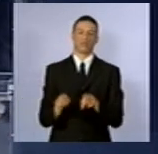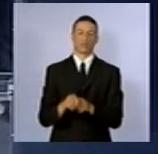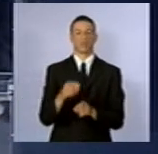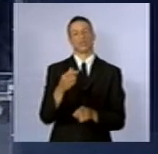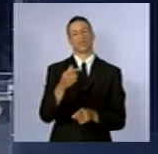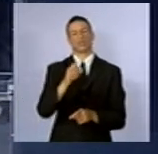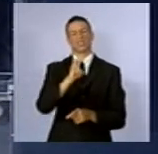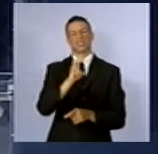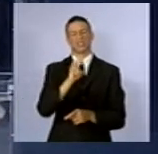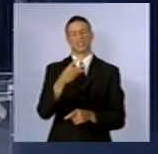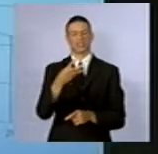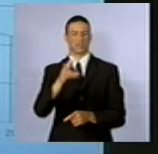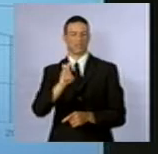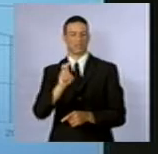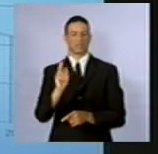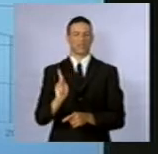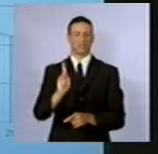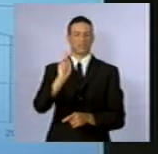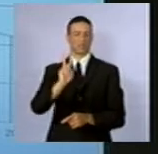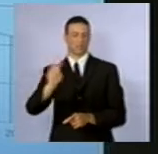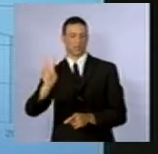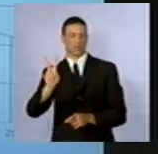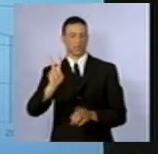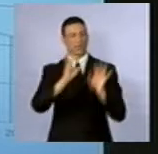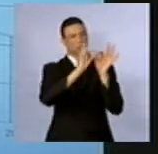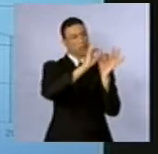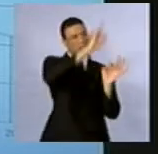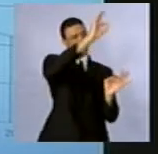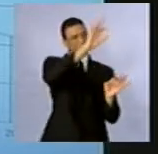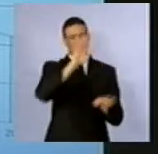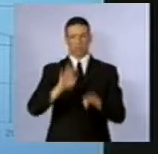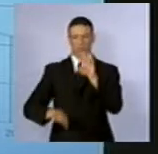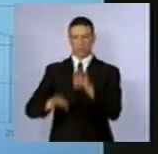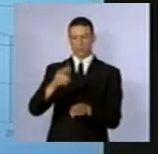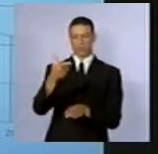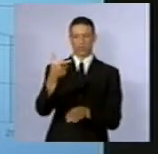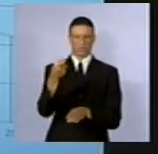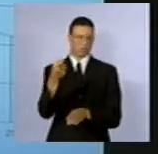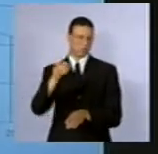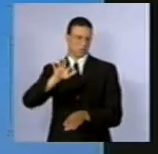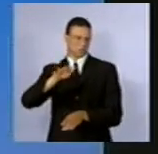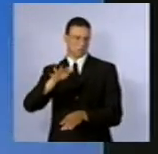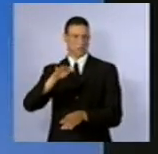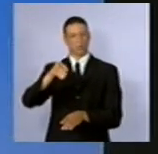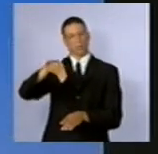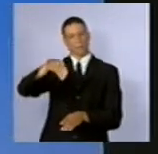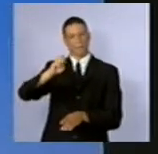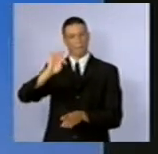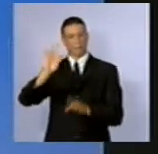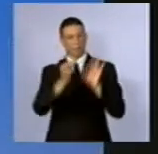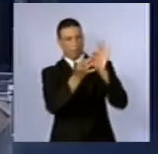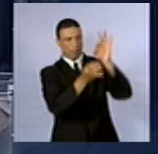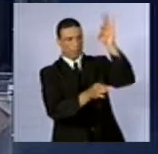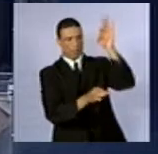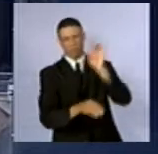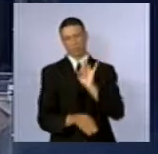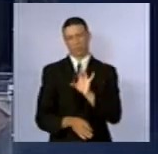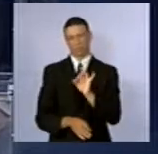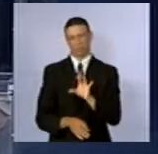tão diferente. Na verdade, o aumento passaria a ser da ordem de 20 e poucos metros de cada lado. E,